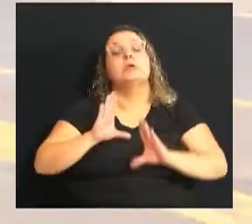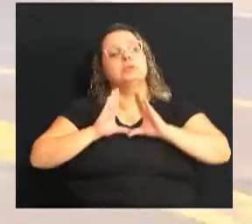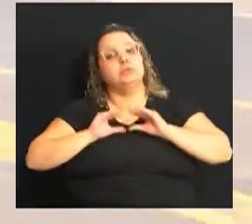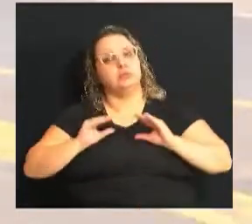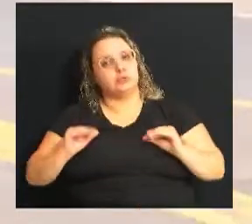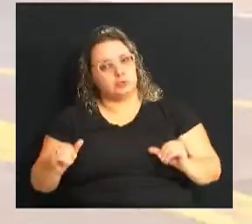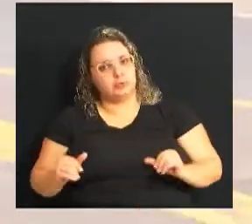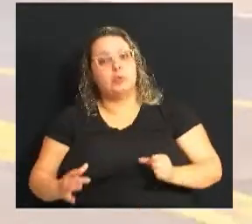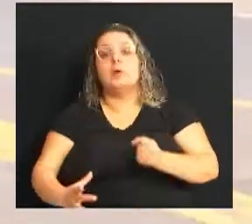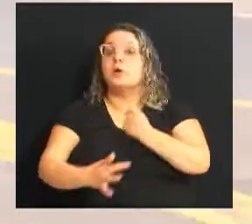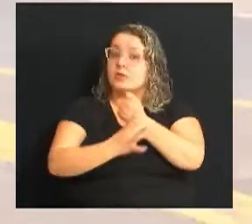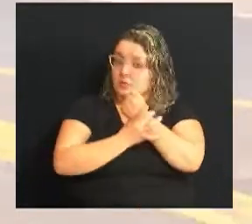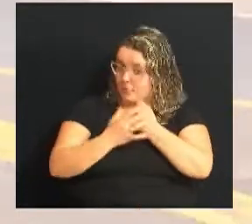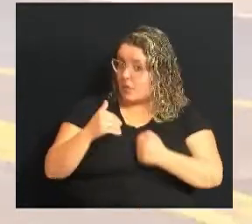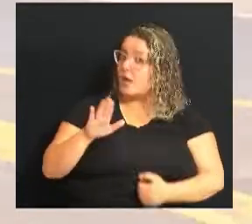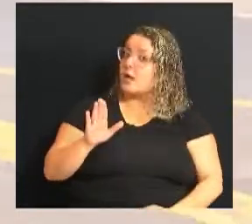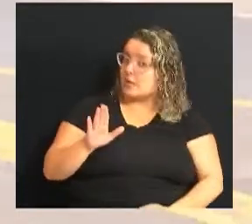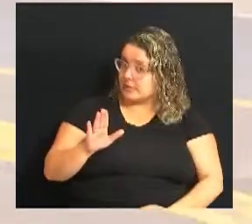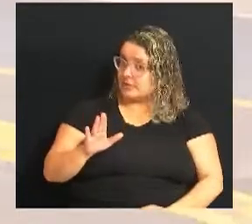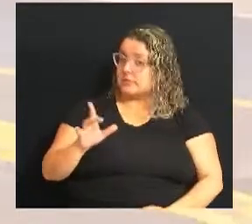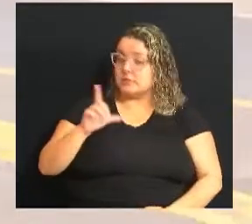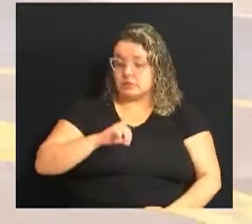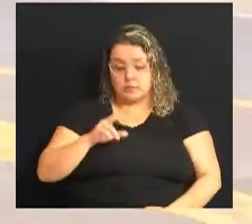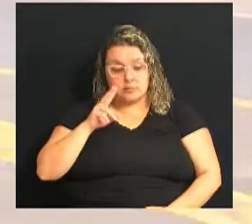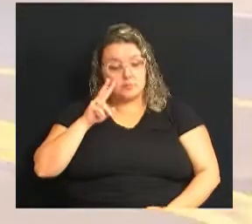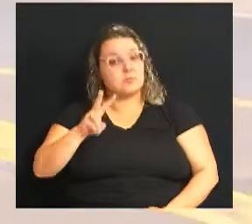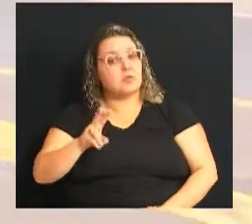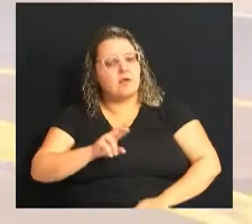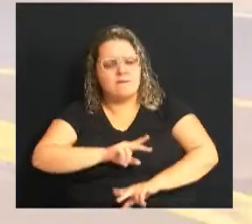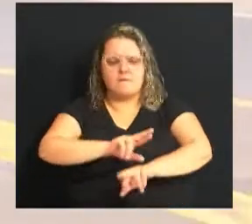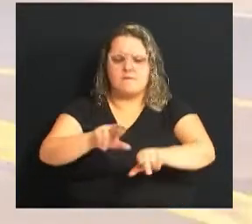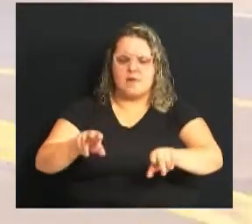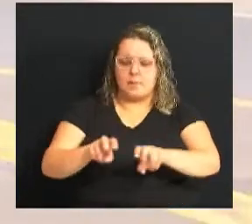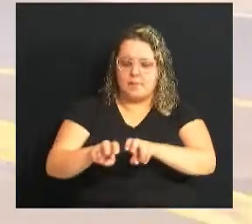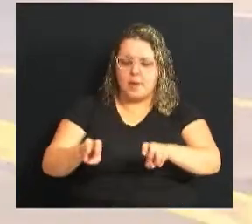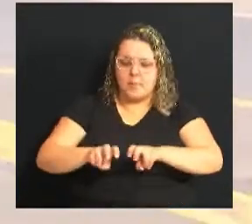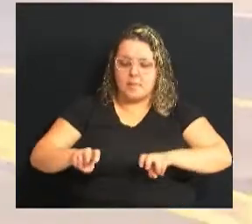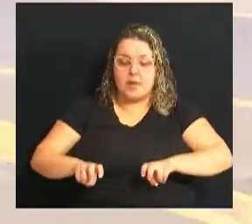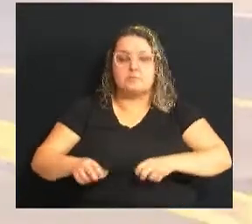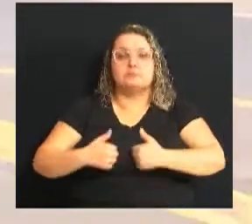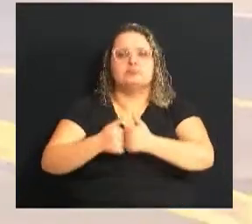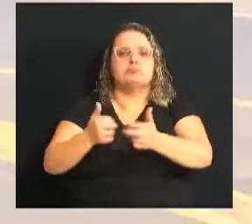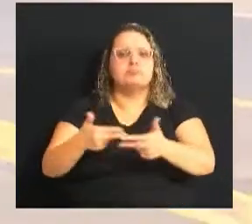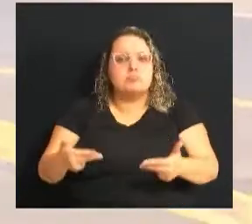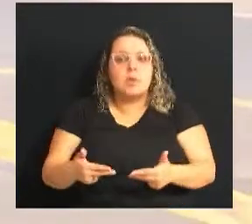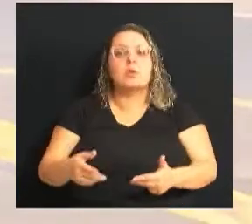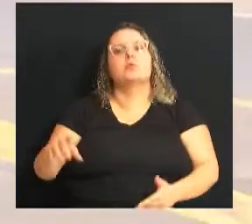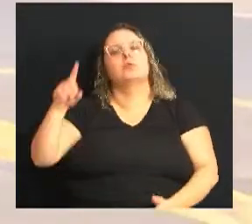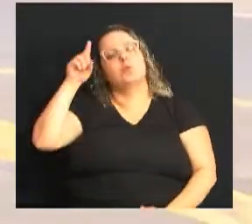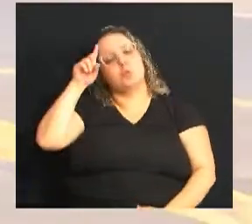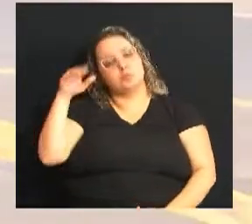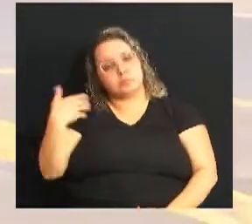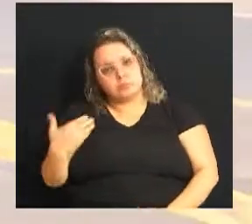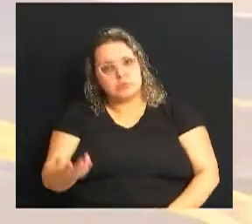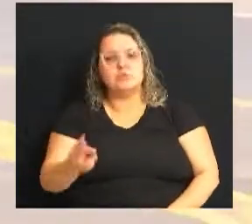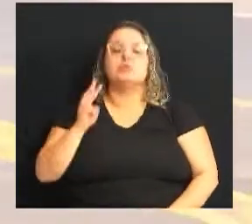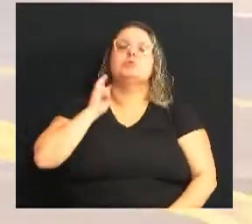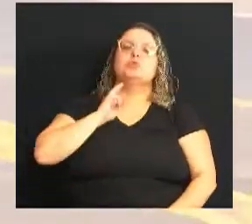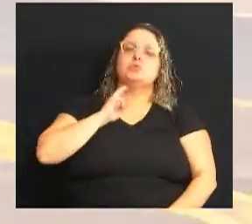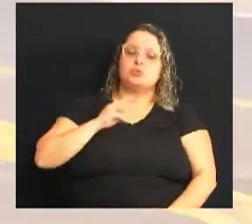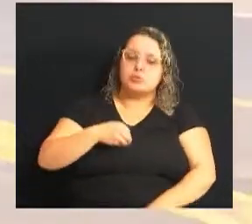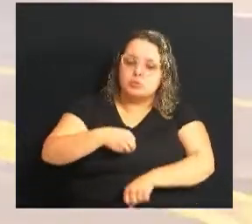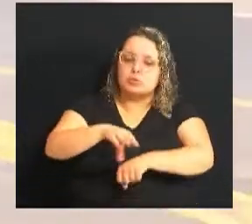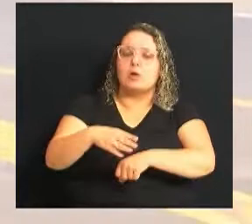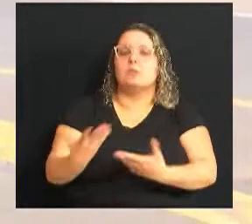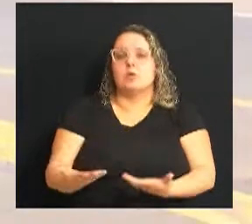mais segurança, tendo em vista que são muitos passageiros circulando todos os dias. Cecílio Santos encaminhou essa